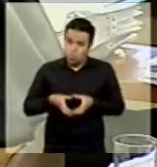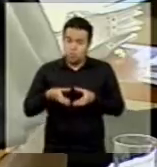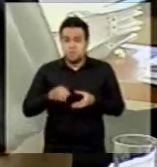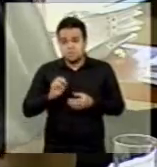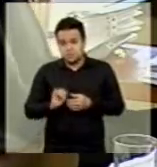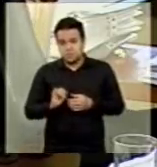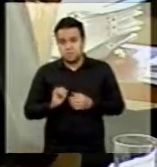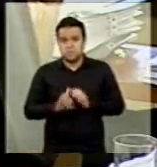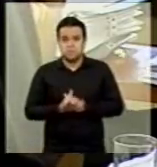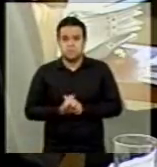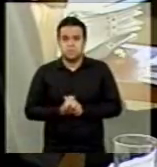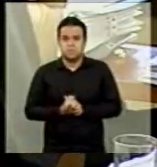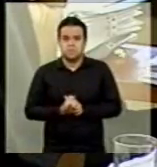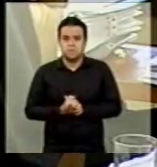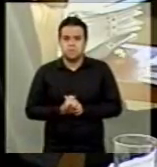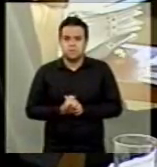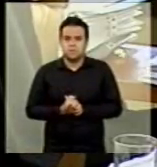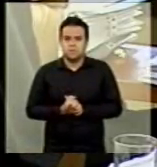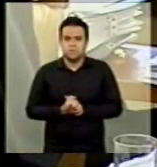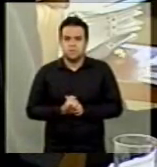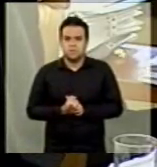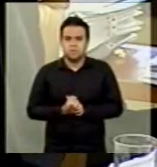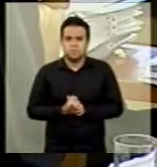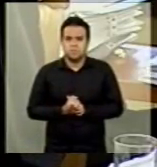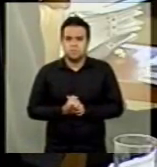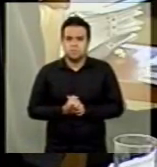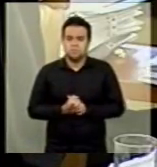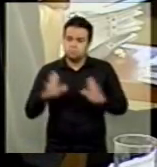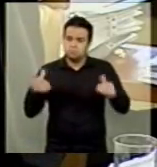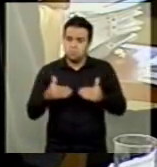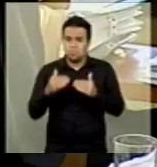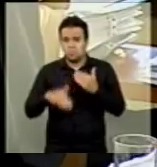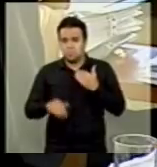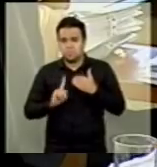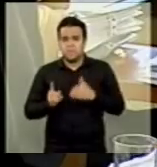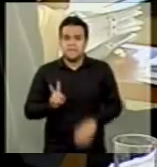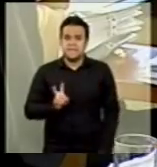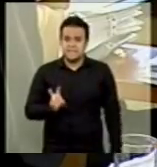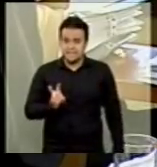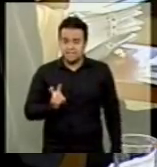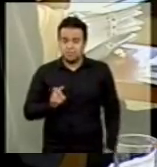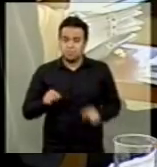colegiadamente. O quinto inquérito que está no meu gabinete,